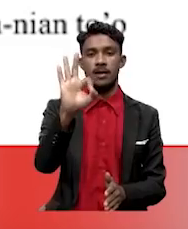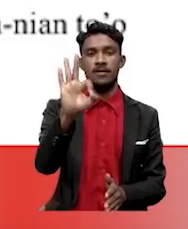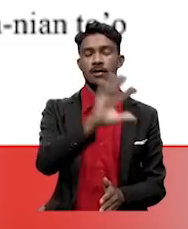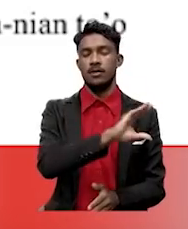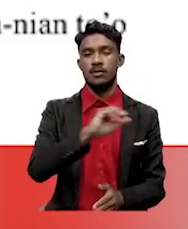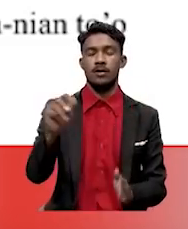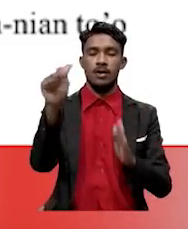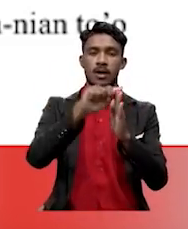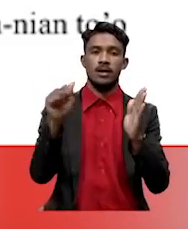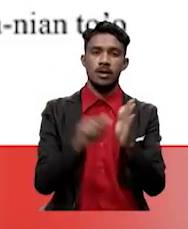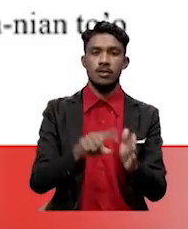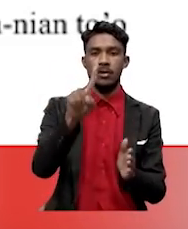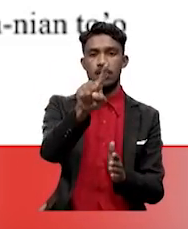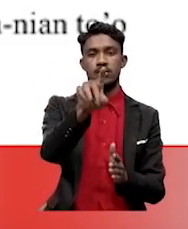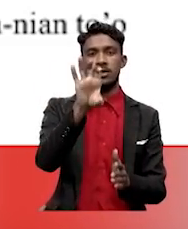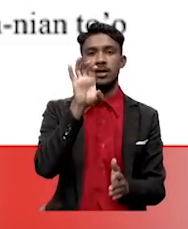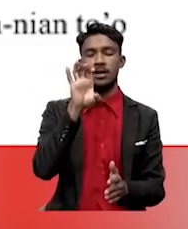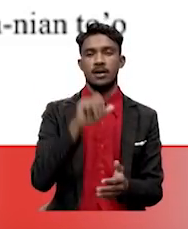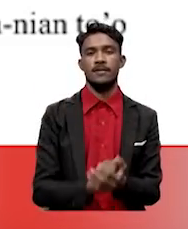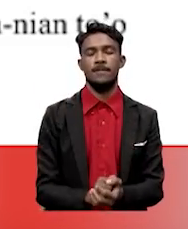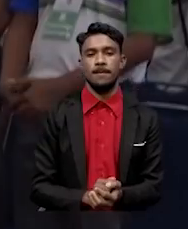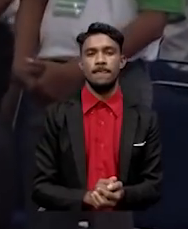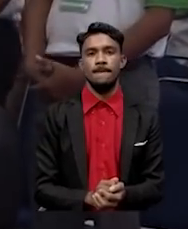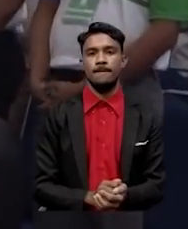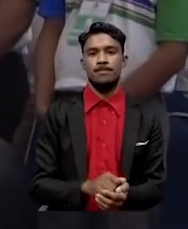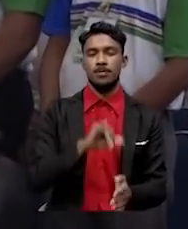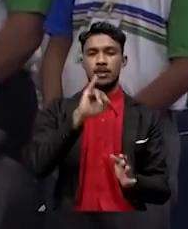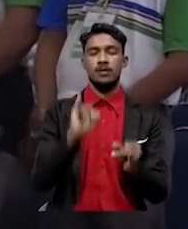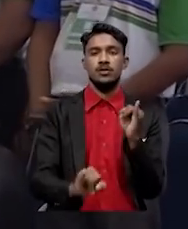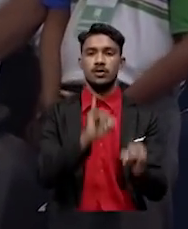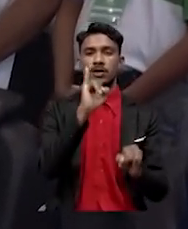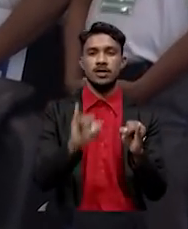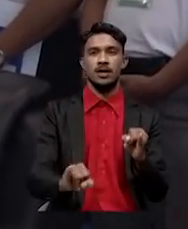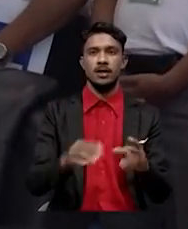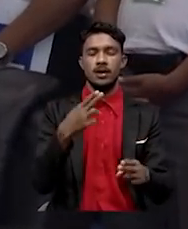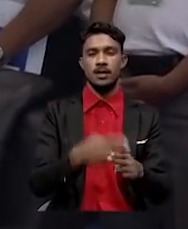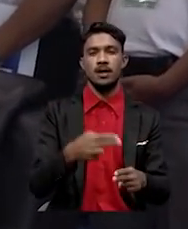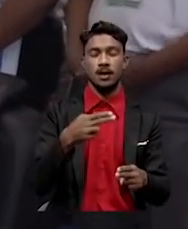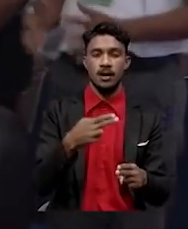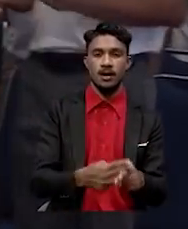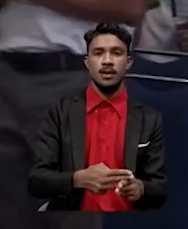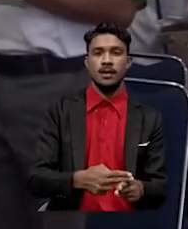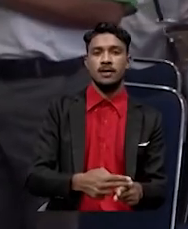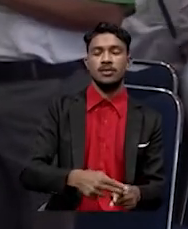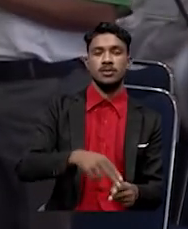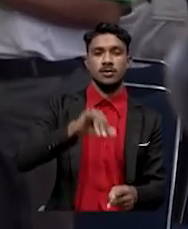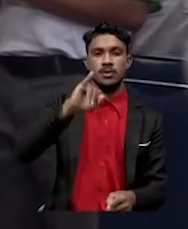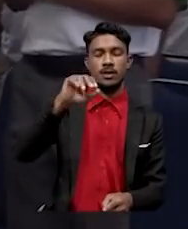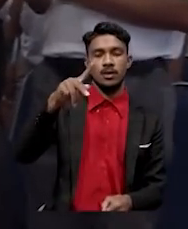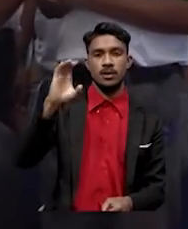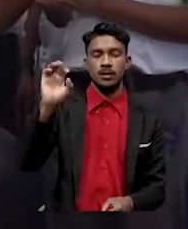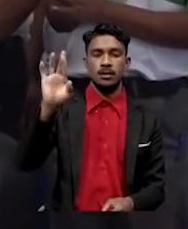artigo atusida. Jurista Padre Júlio Crispim hateten recomendação no